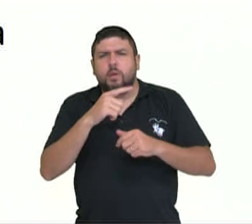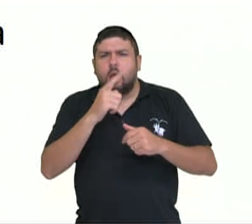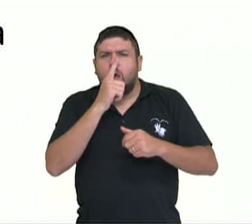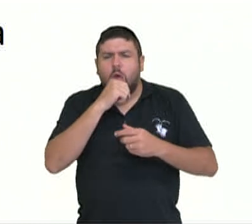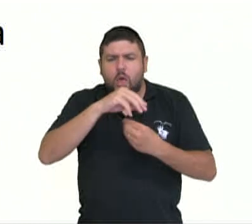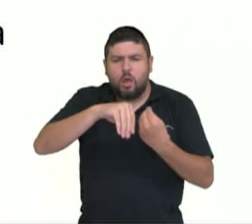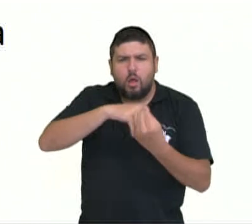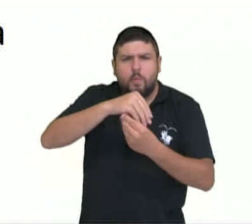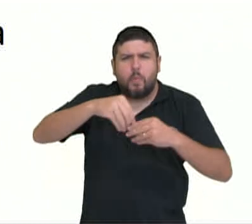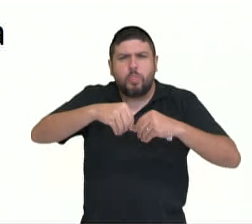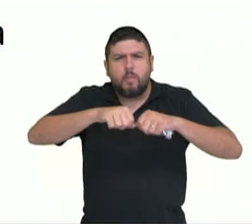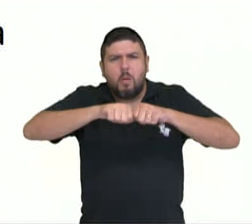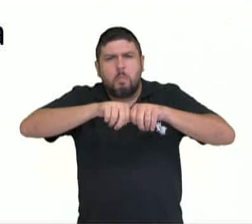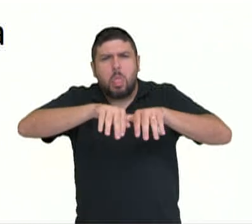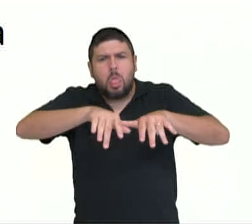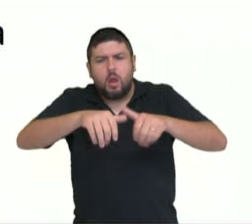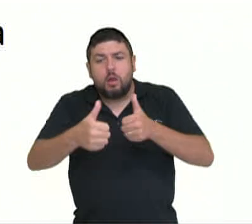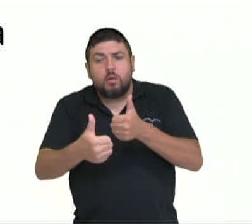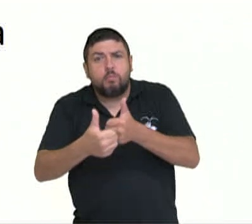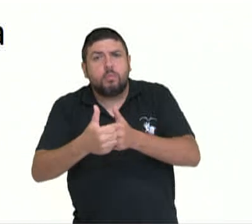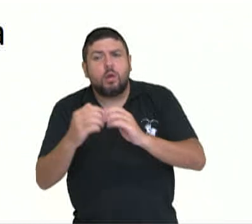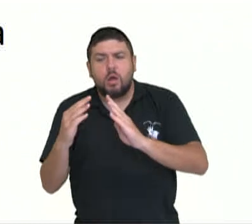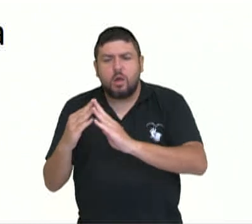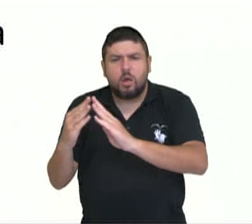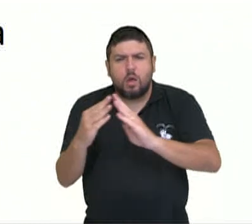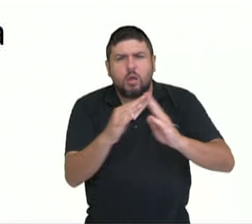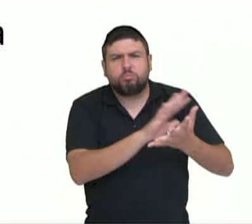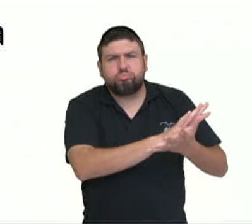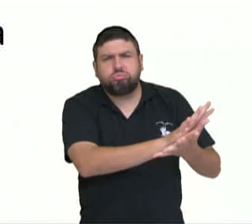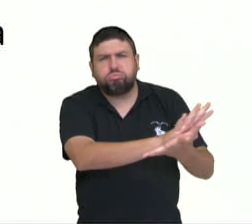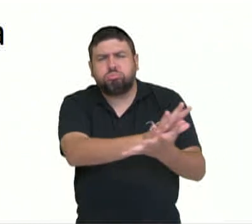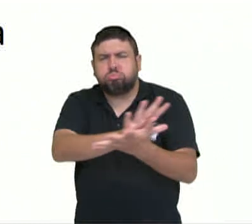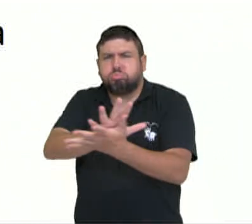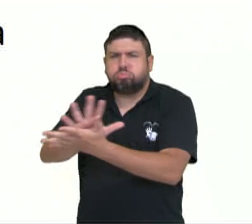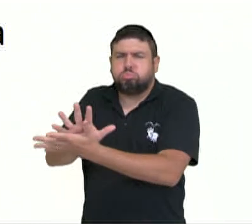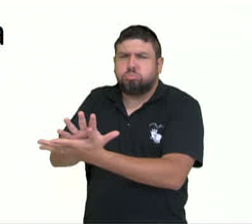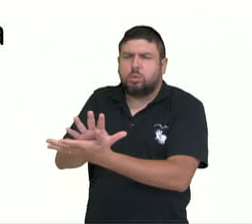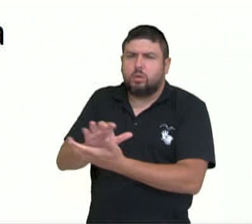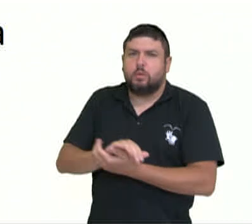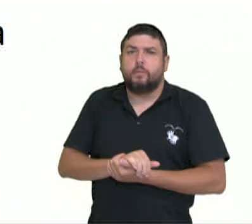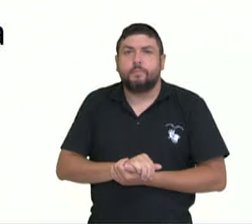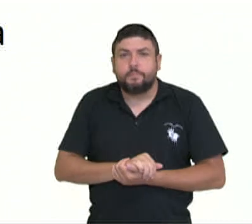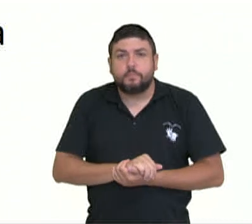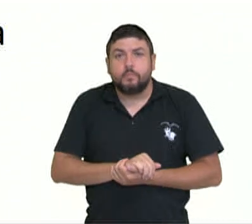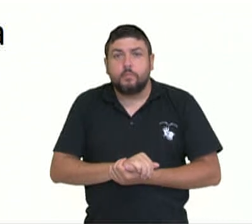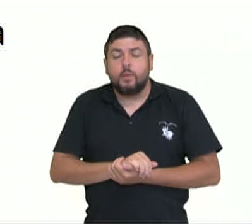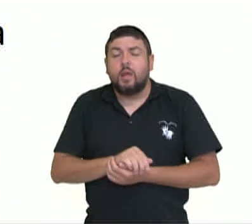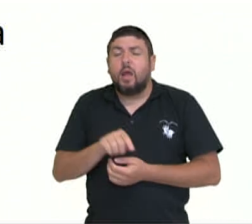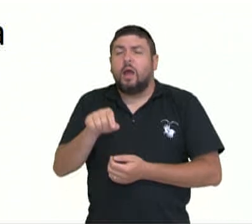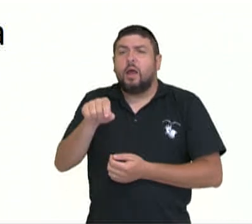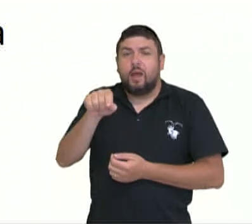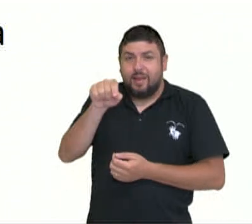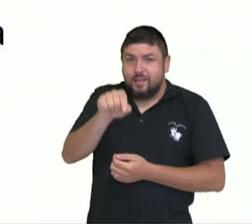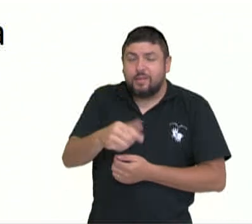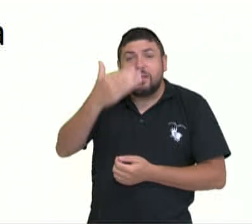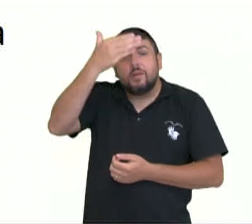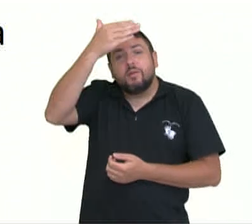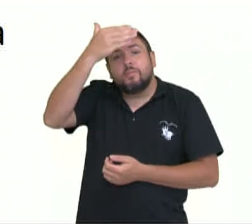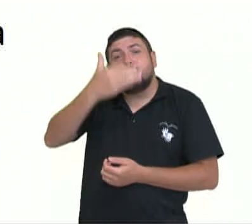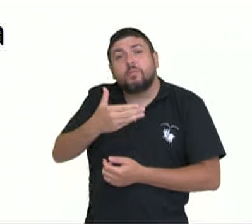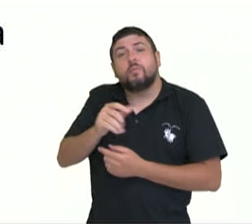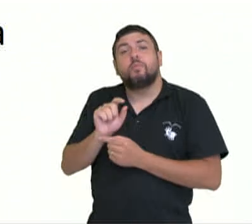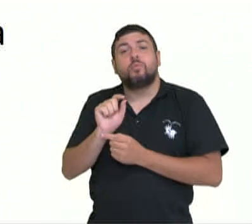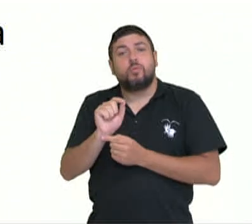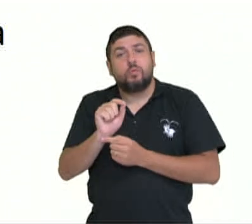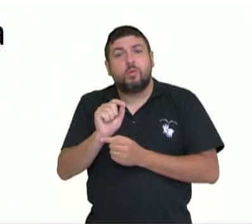pessoas que viviam naquela região. Essa é uma experiência que expõe como o desenvolvimento de